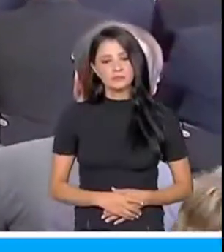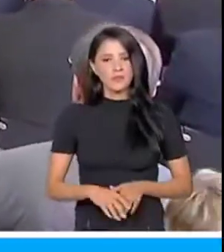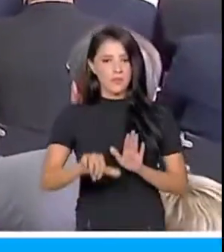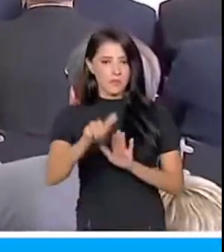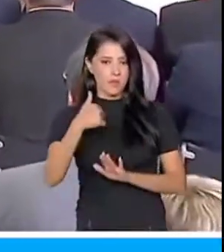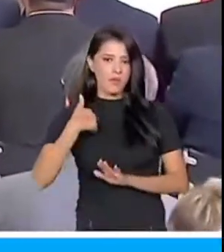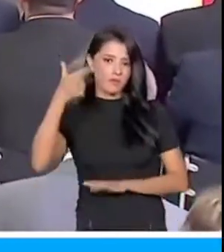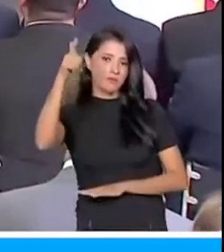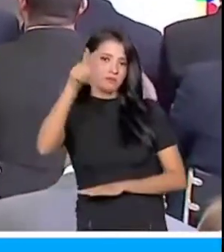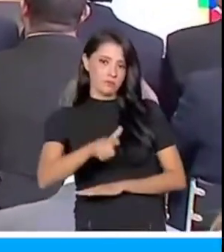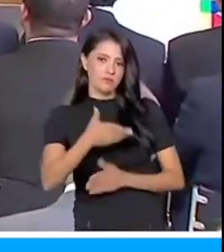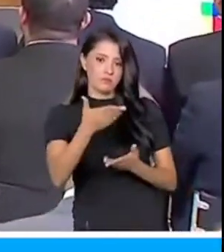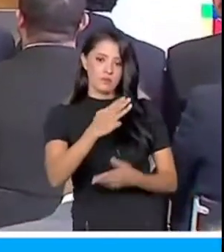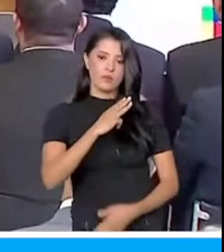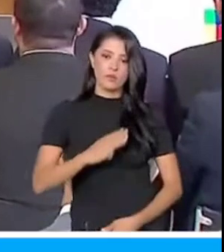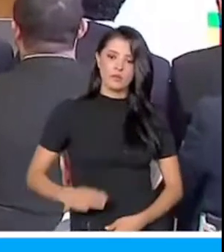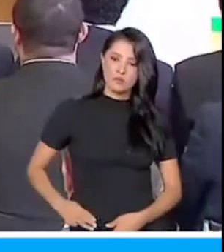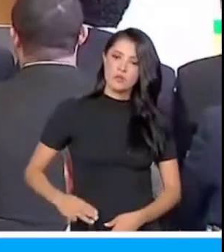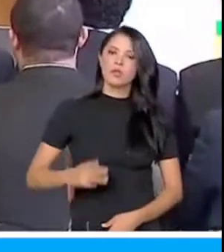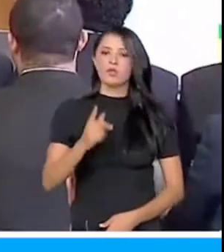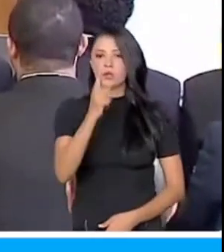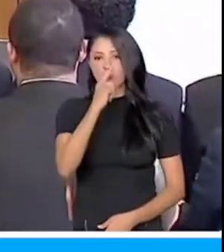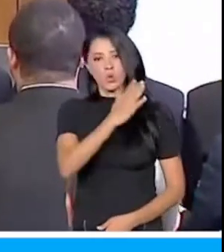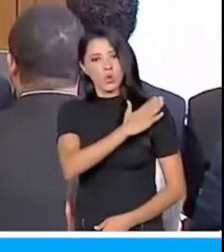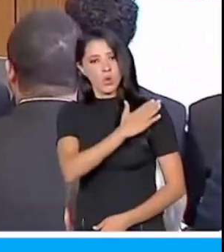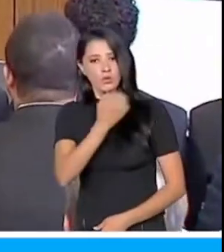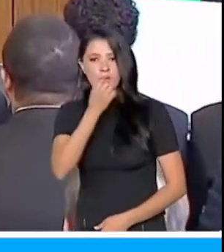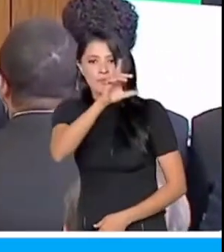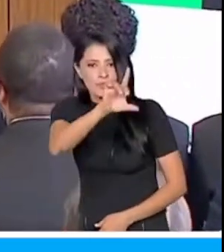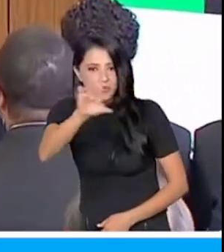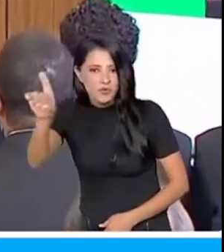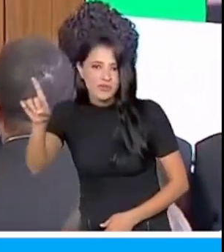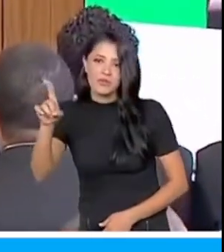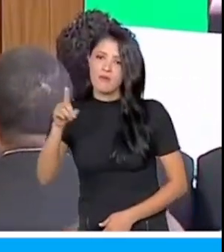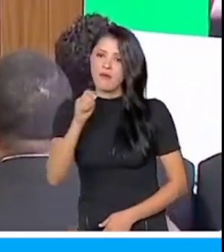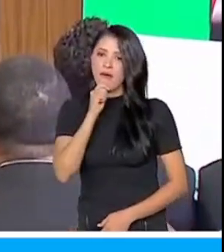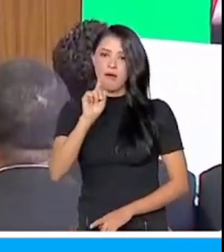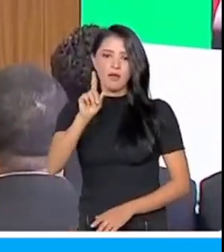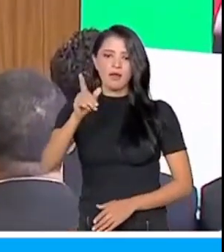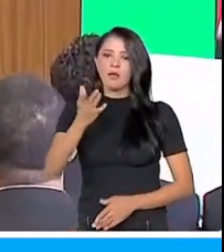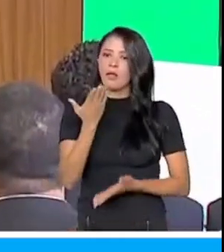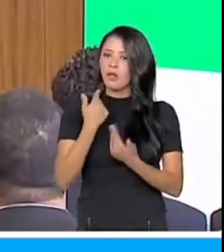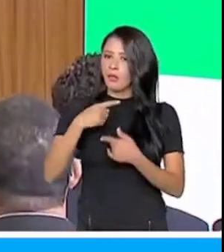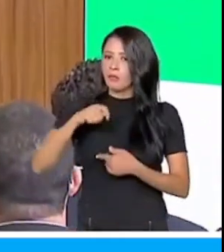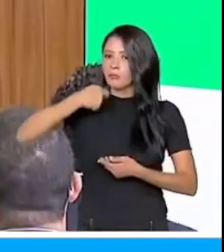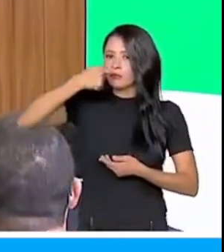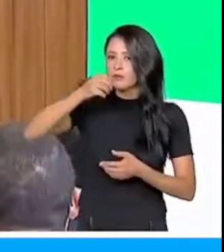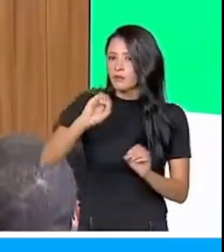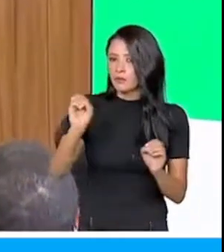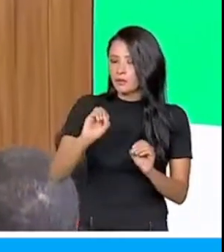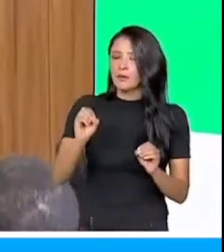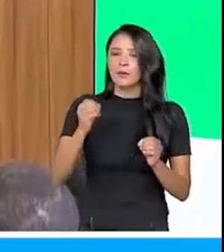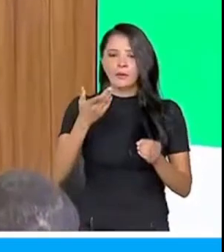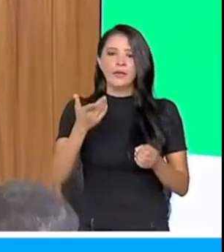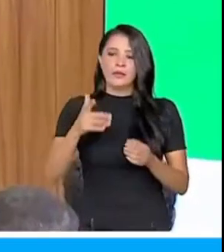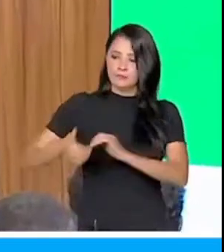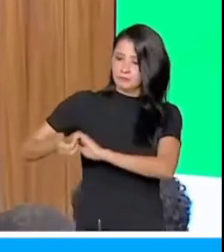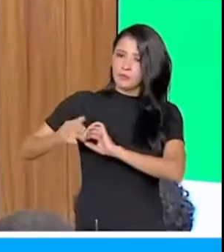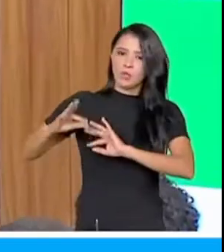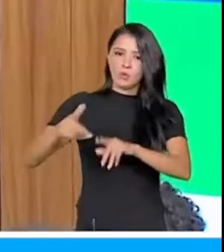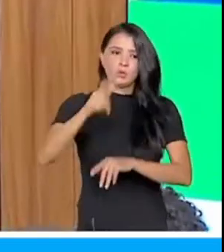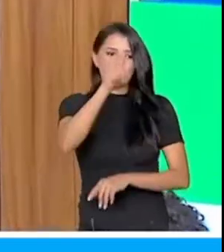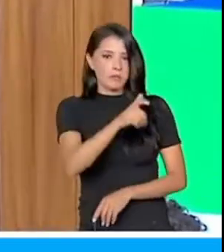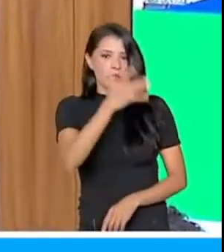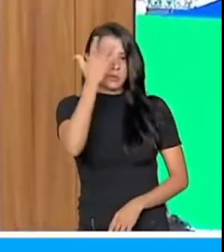Primeiro, vou repetir o ministro Rui Costa, dar o bom dia, porque afinal de contas não almoçamos. Segundo, vou cumprimentar todos na pessoa do presidente da República,